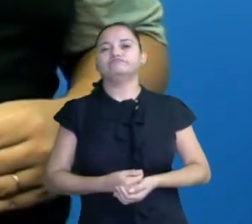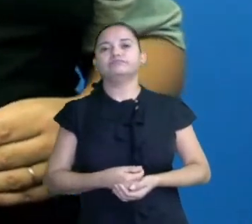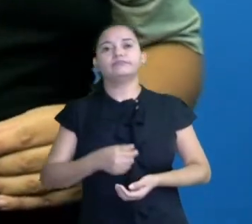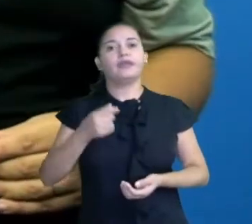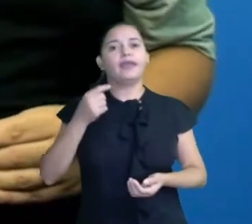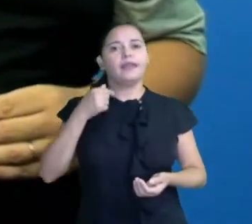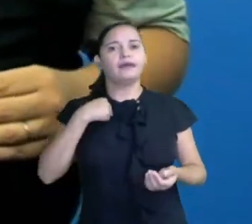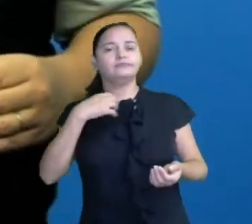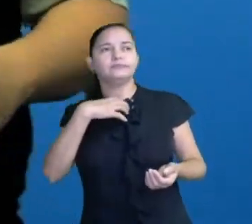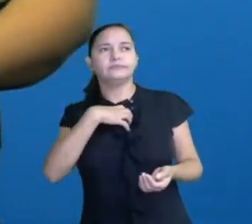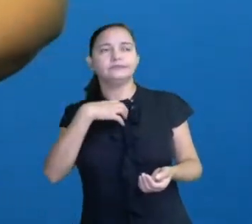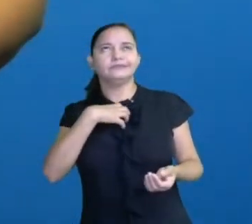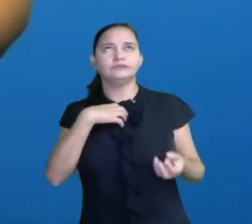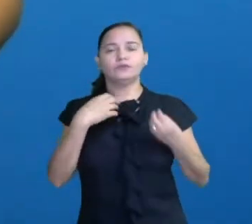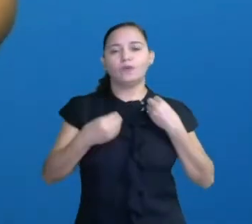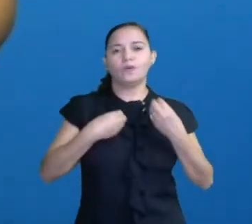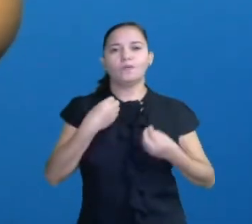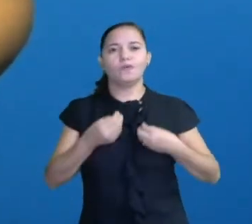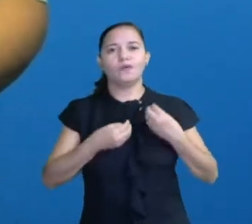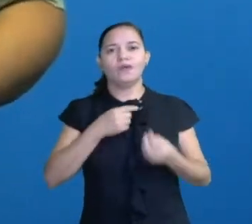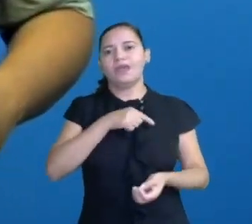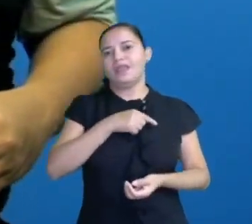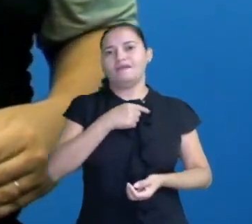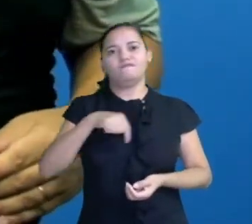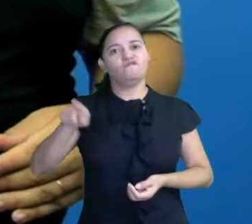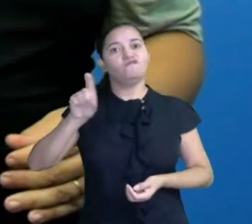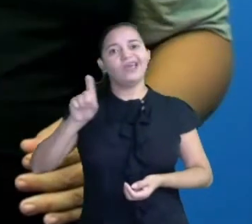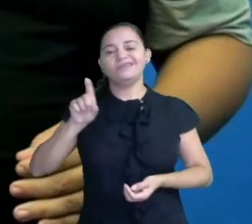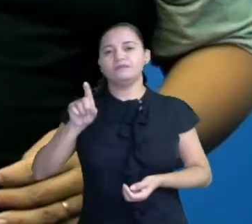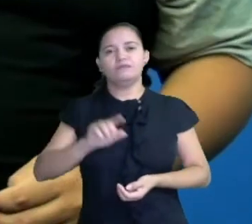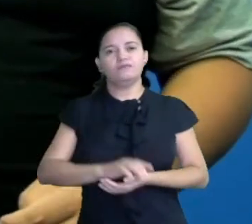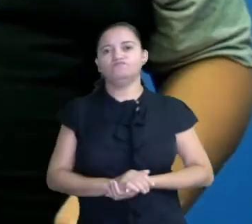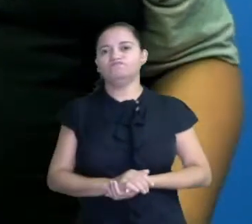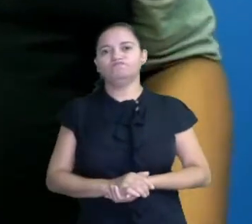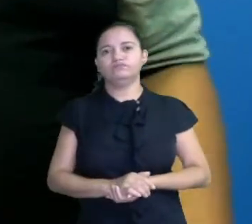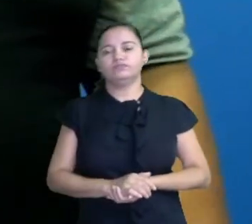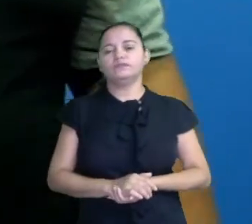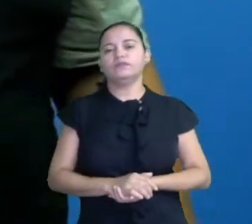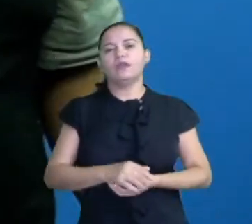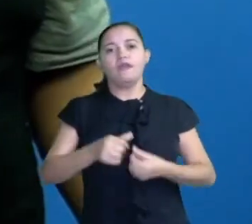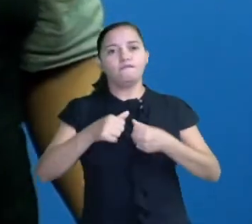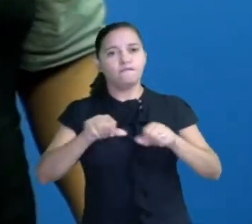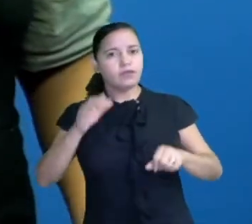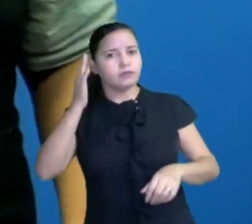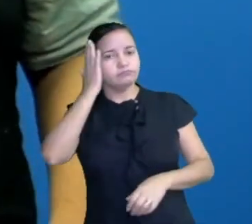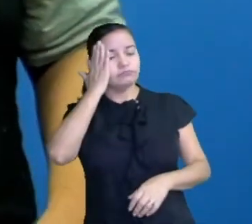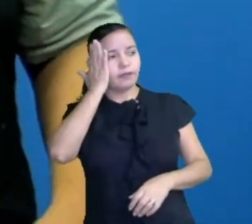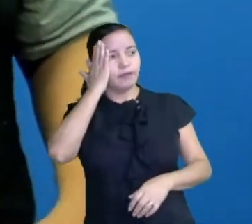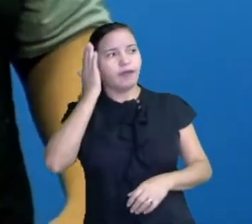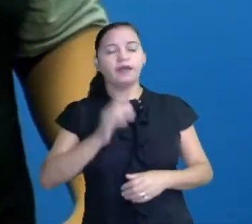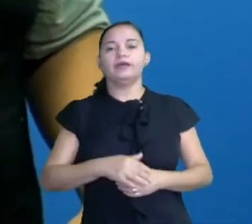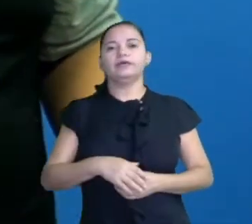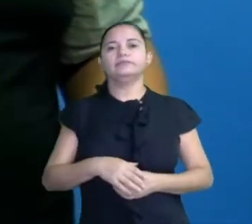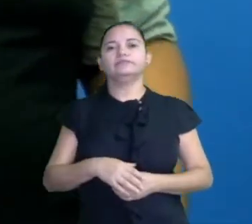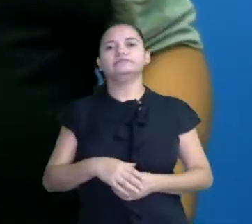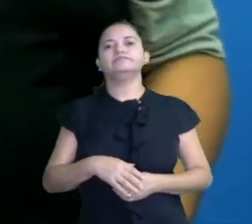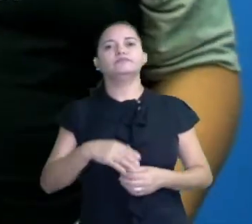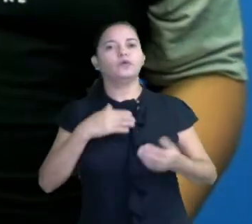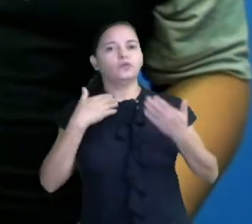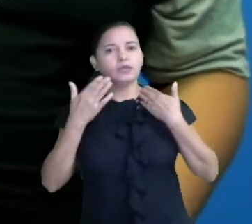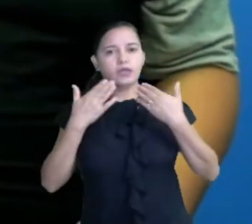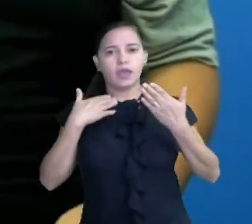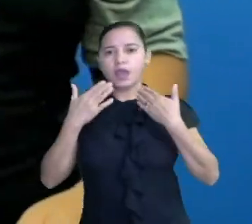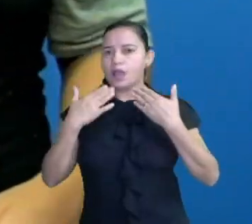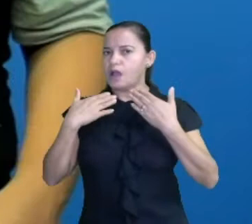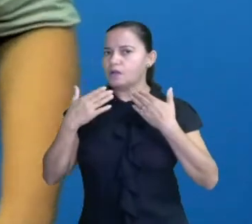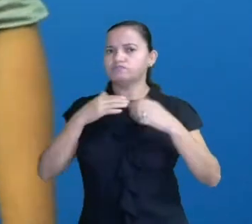incomodar a amiga 2, por ela não ir. E é isso que deixa bem claro no nosso próximo diálogo, né? A